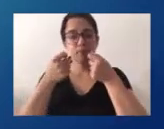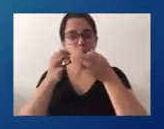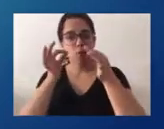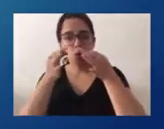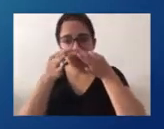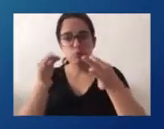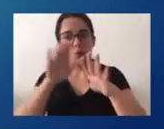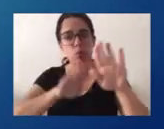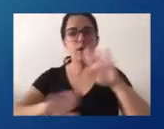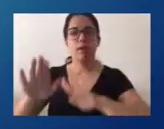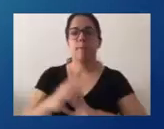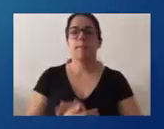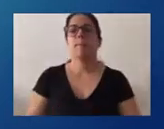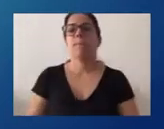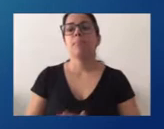atento, né?